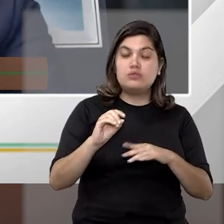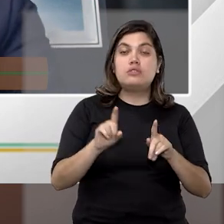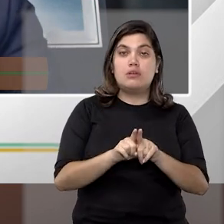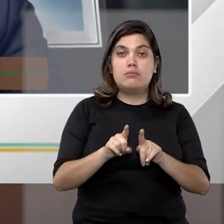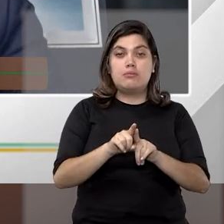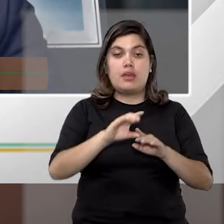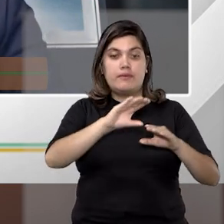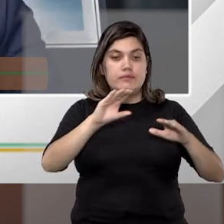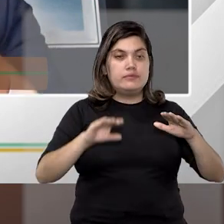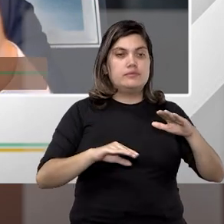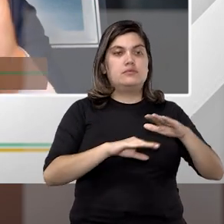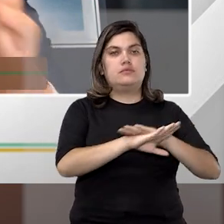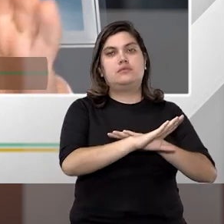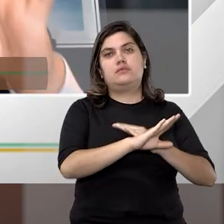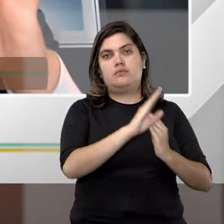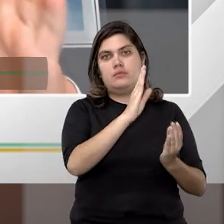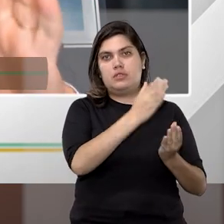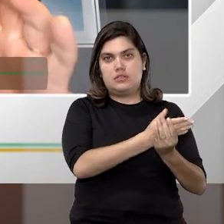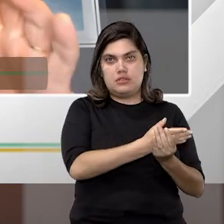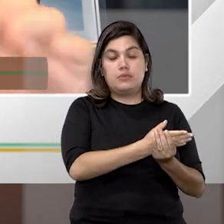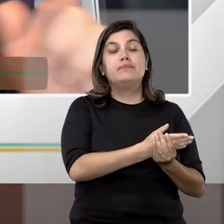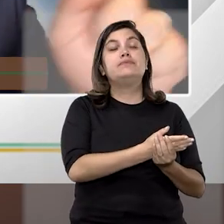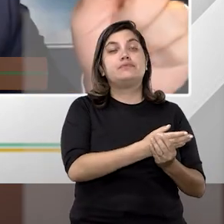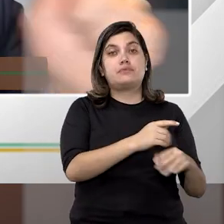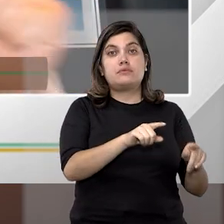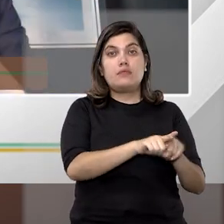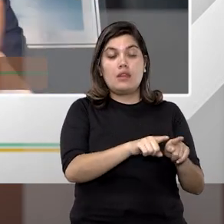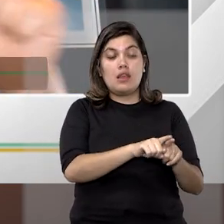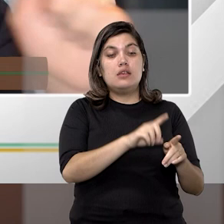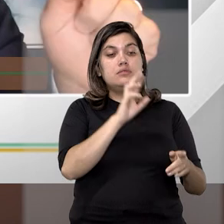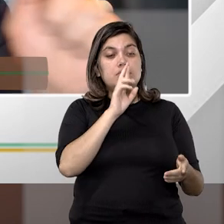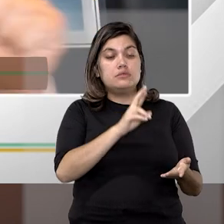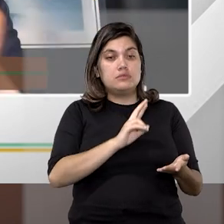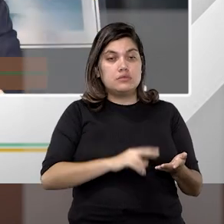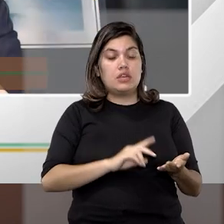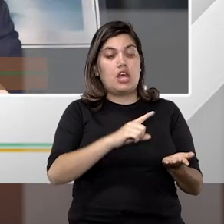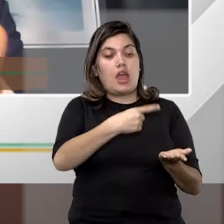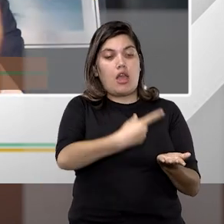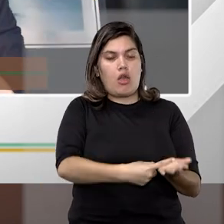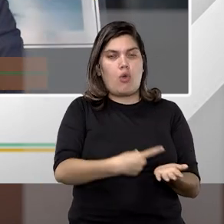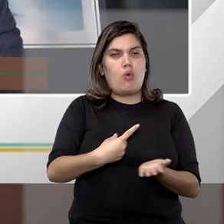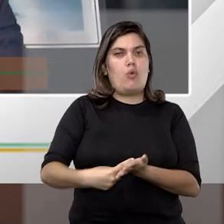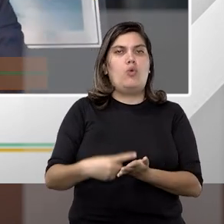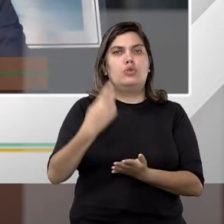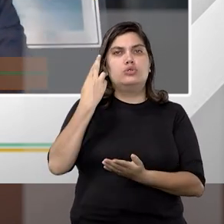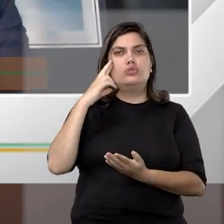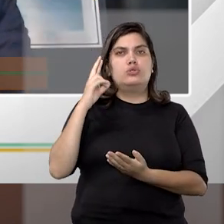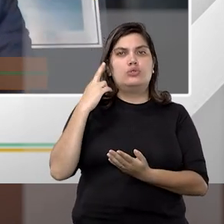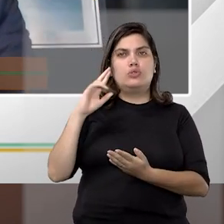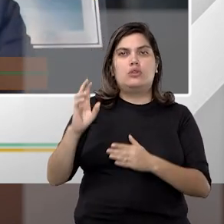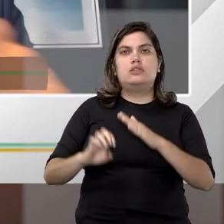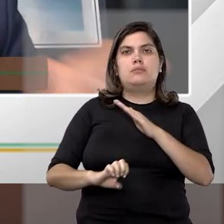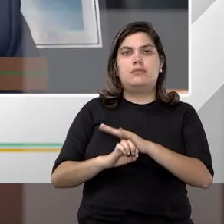e com o arquivamento do processo e esta sentença que homologa este acordo entre o dono da empresa